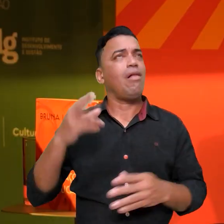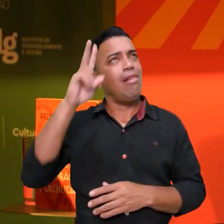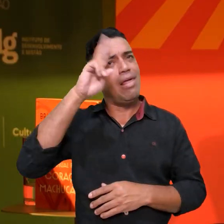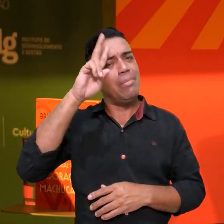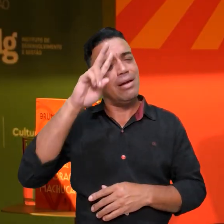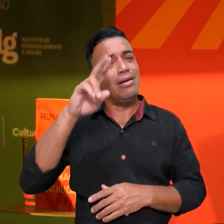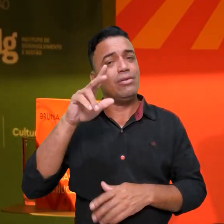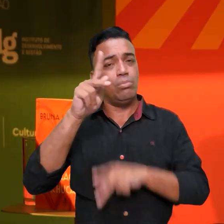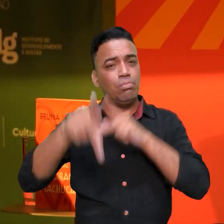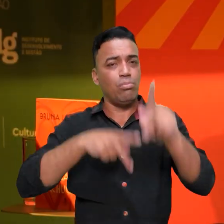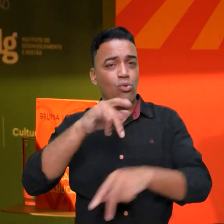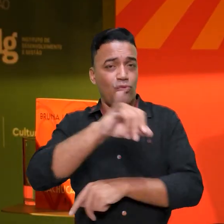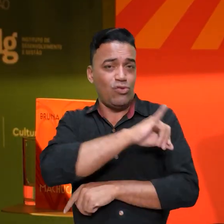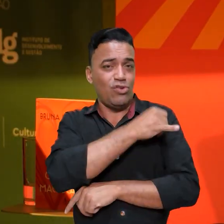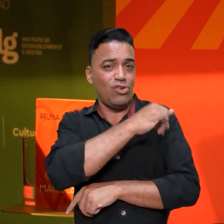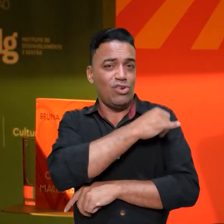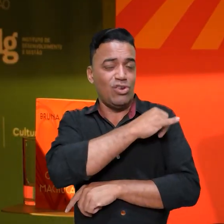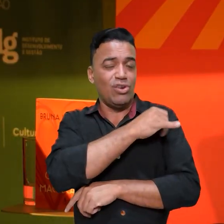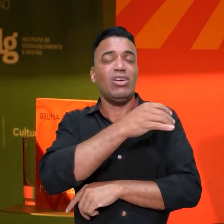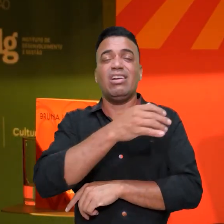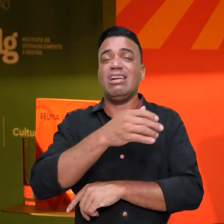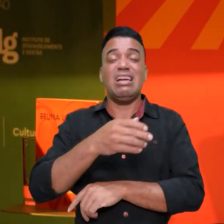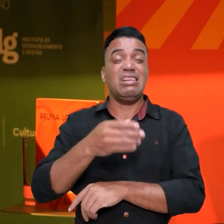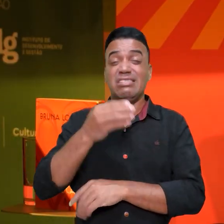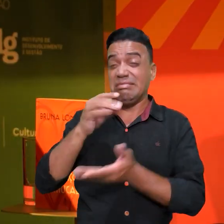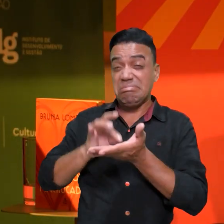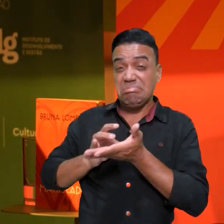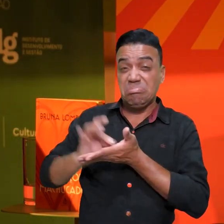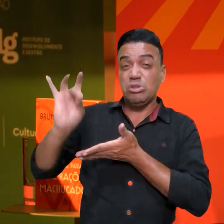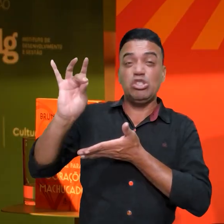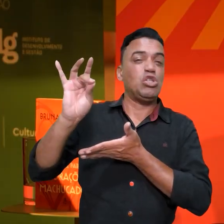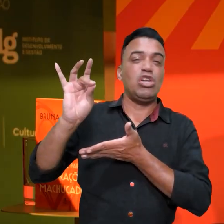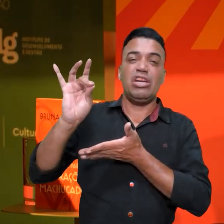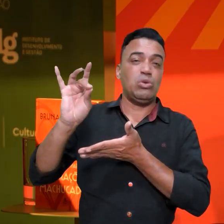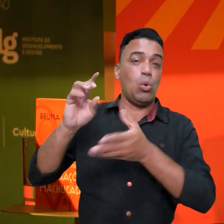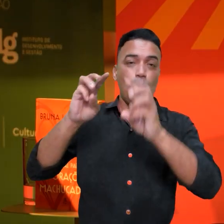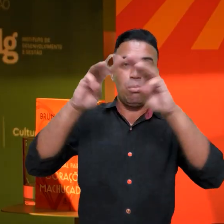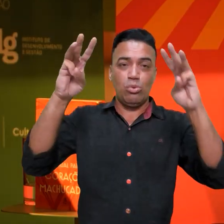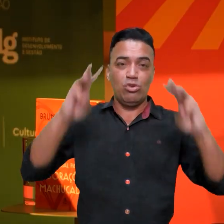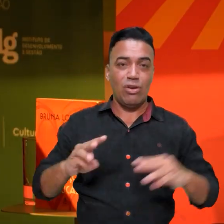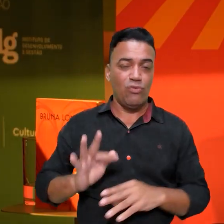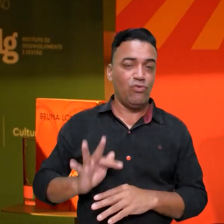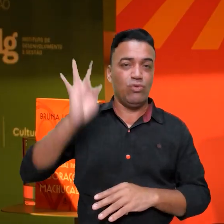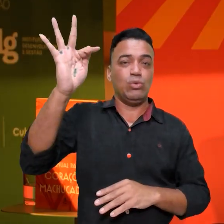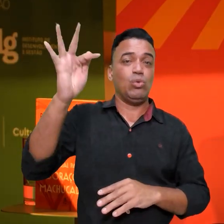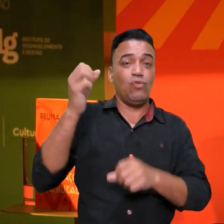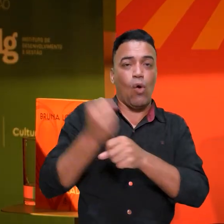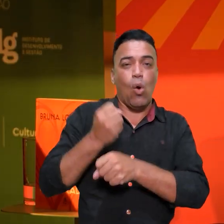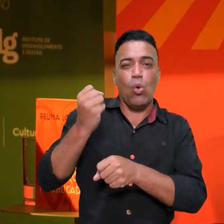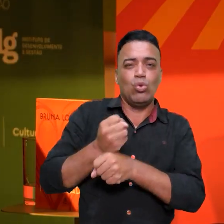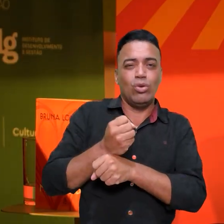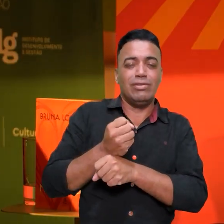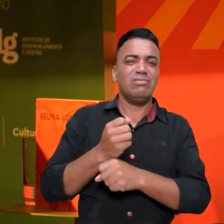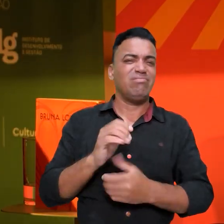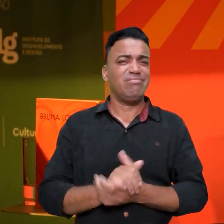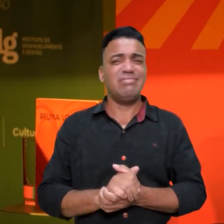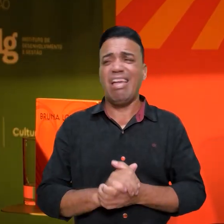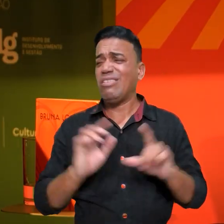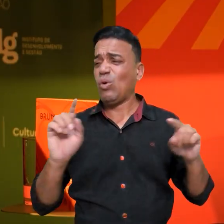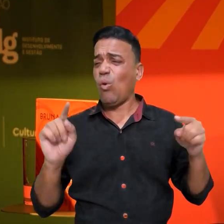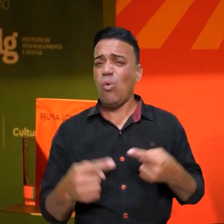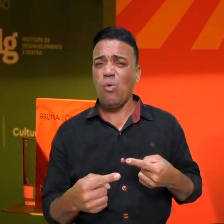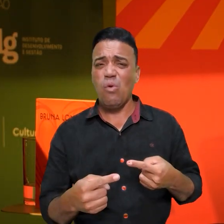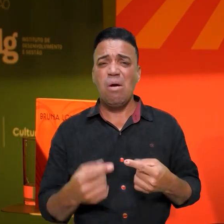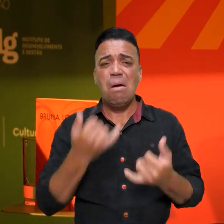como os cariocas detestaram o Museu do Amanhã quando ele foi concebido e construído. Era uma